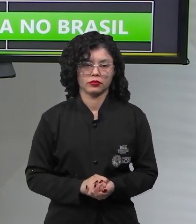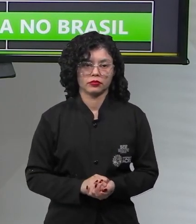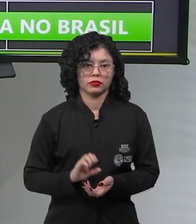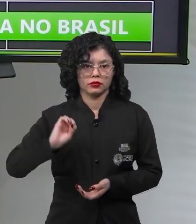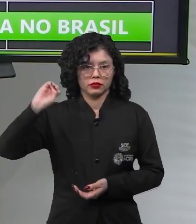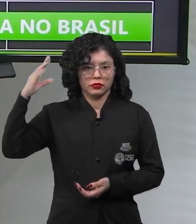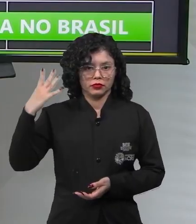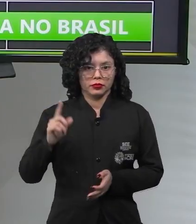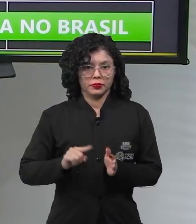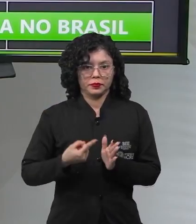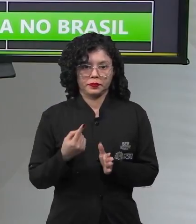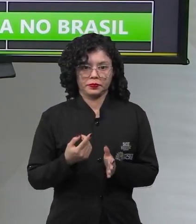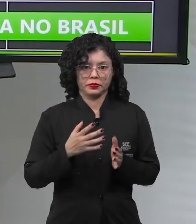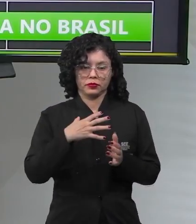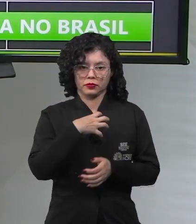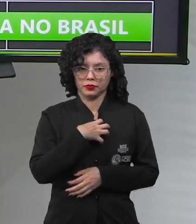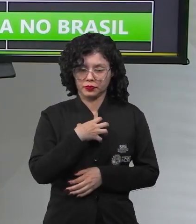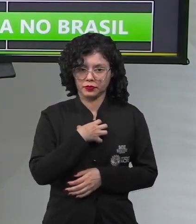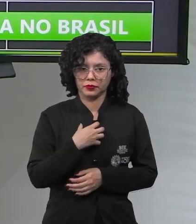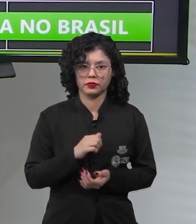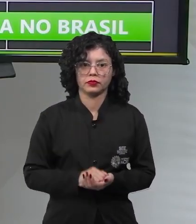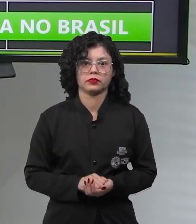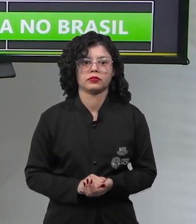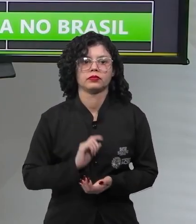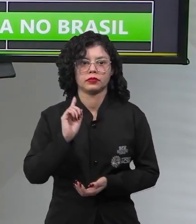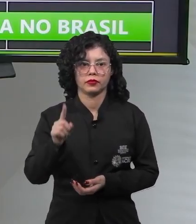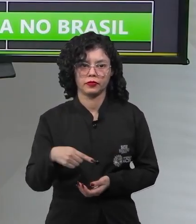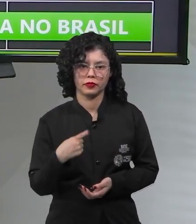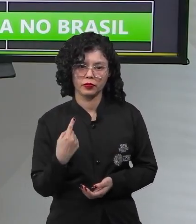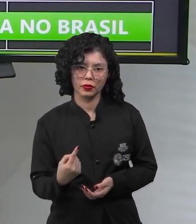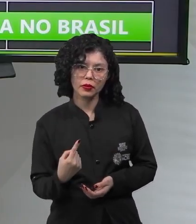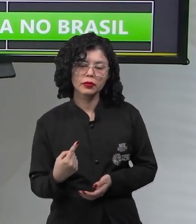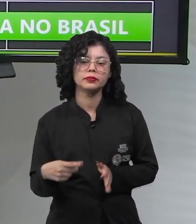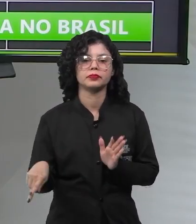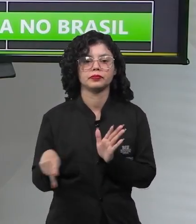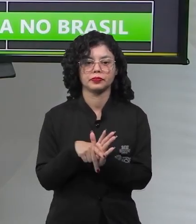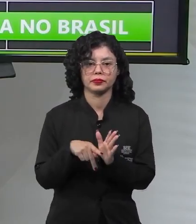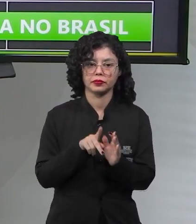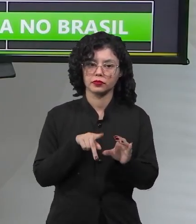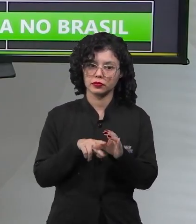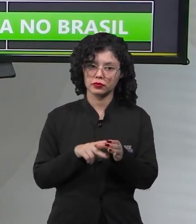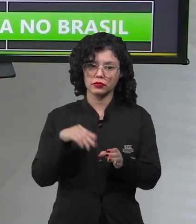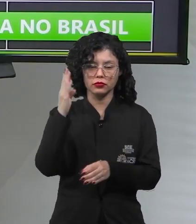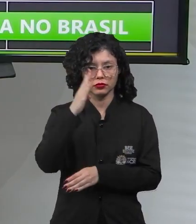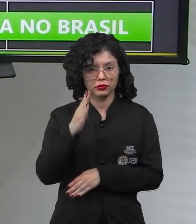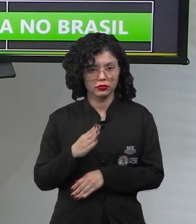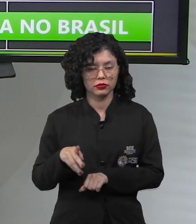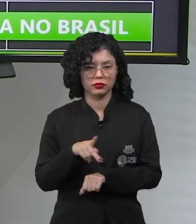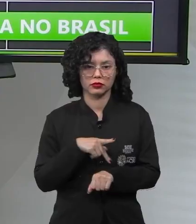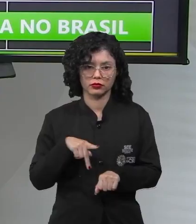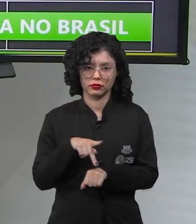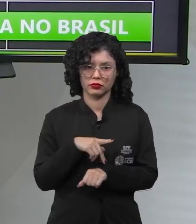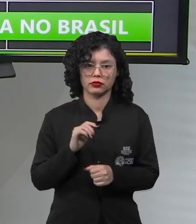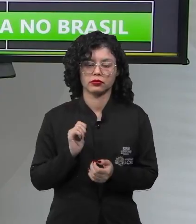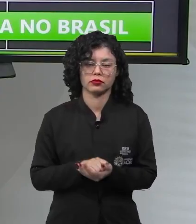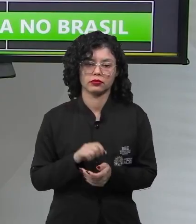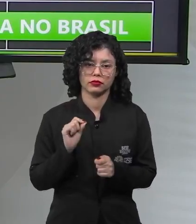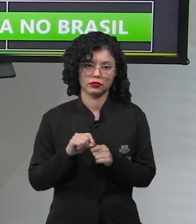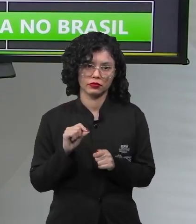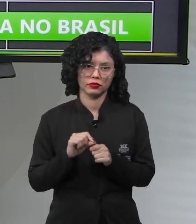ocorreu em um primeiro momento a recomendação, até para que os currículos do nosso país eles